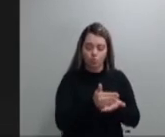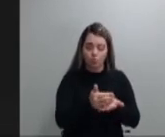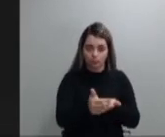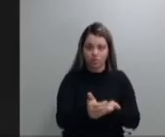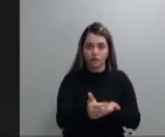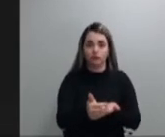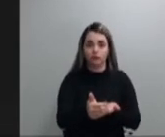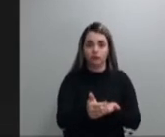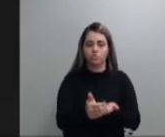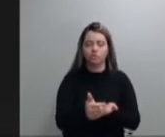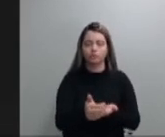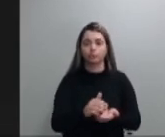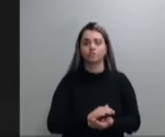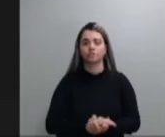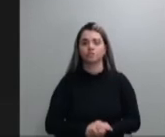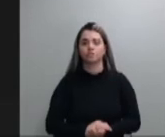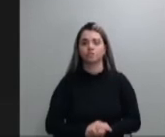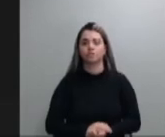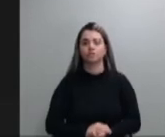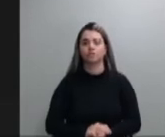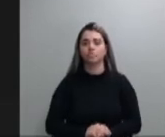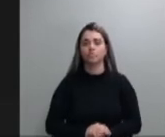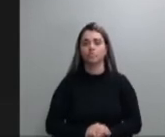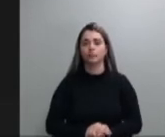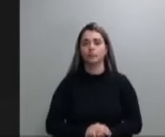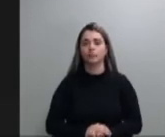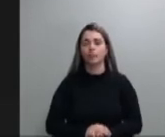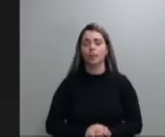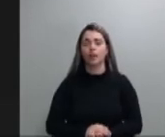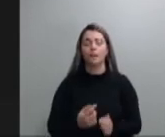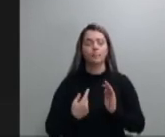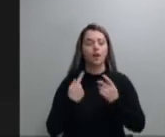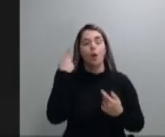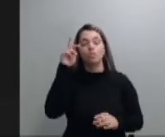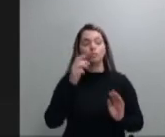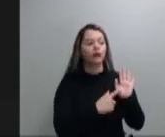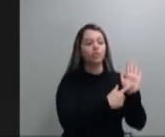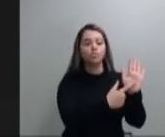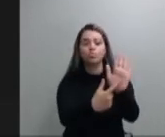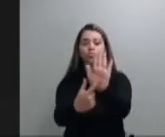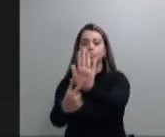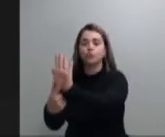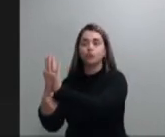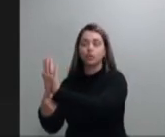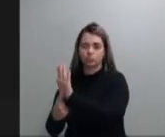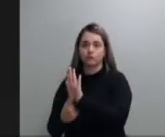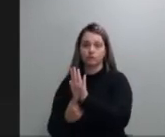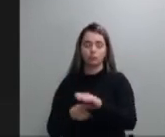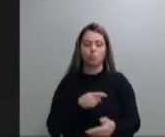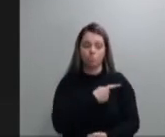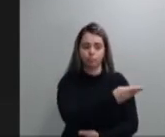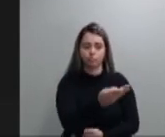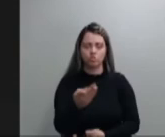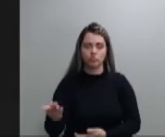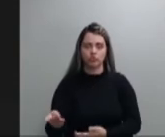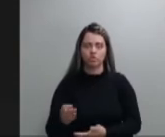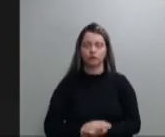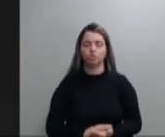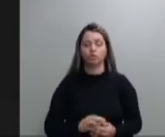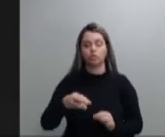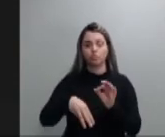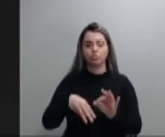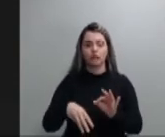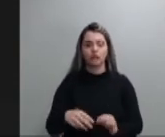desta turma justamente naquele julgado que já destaquei do ministro teori aqui